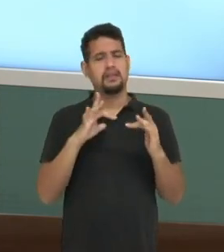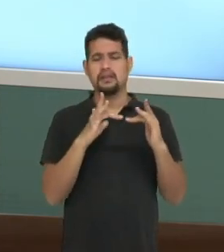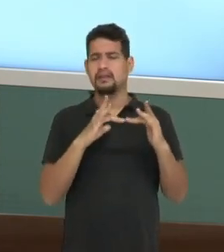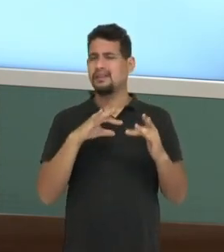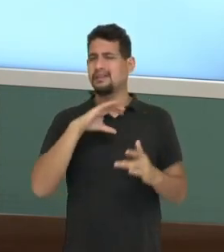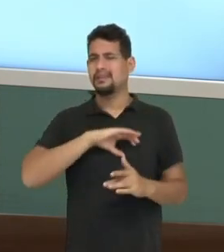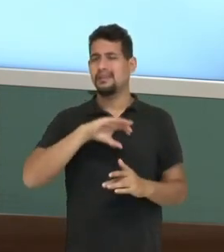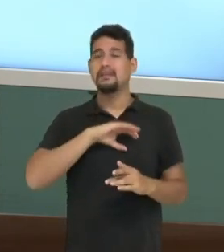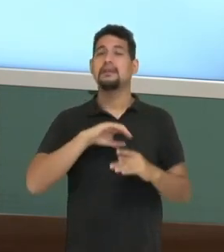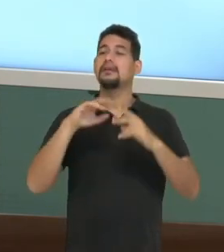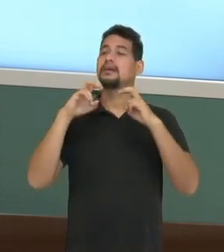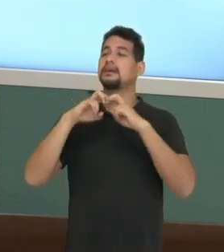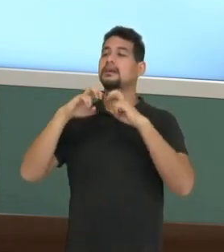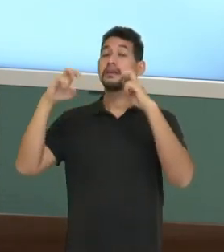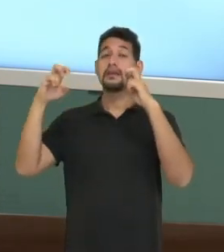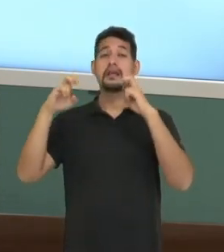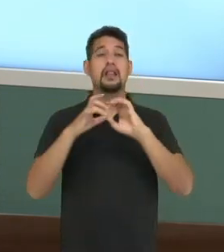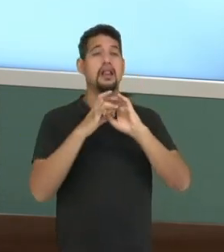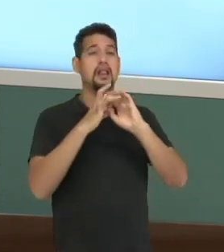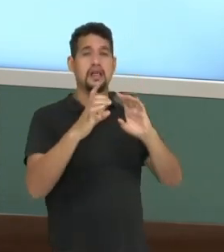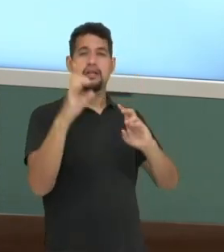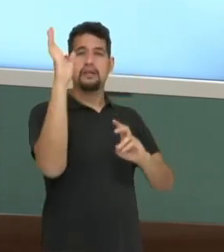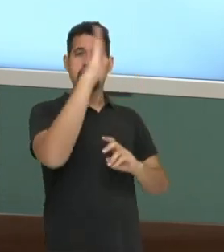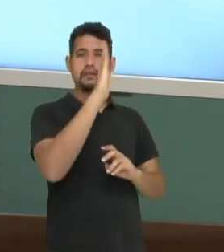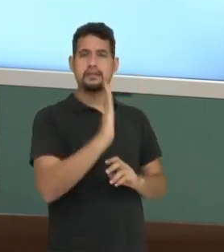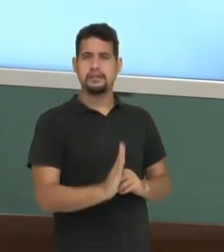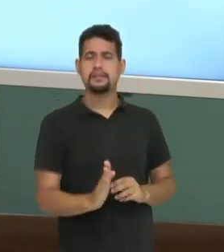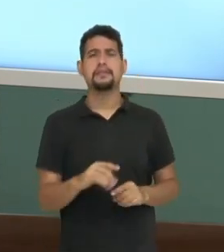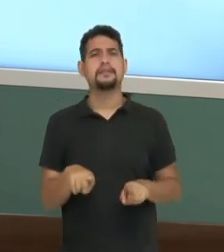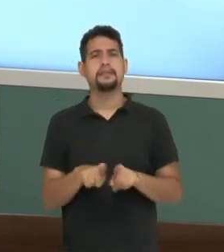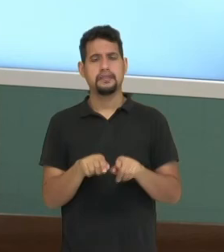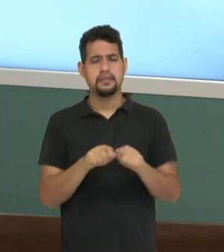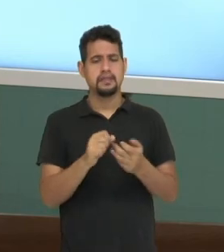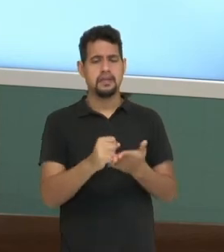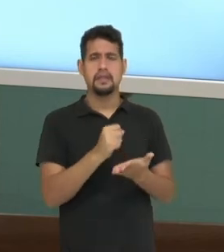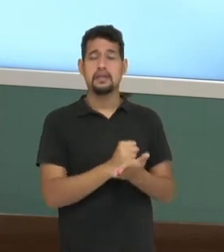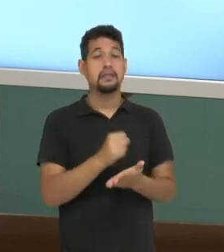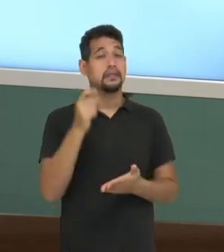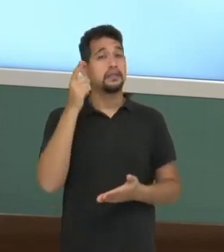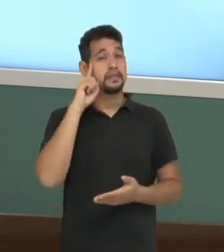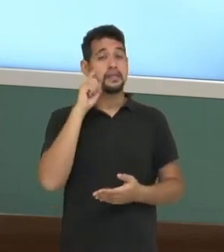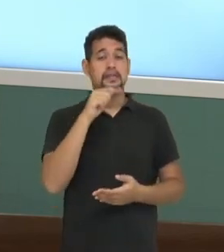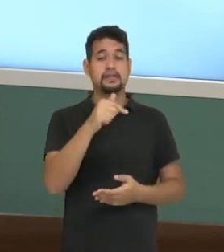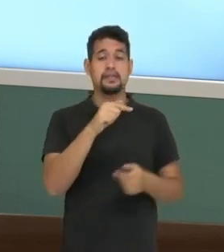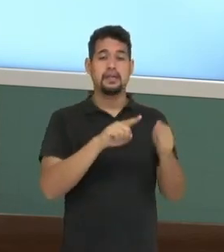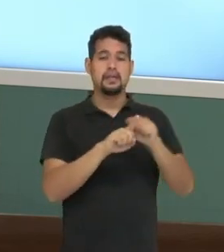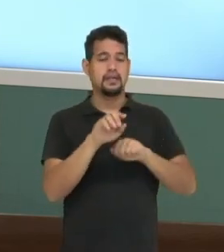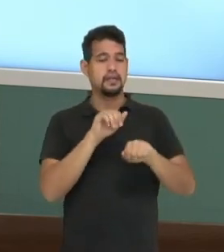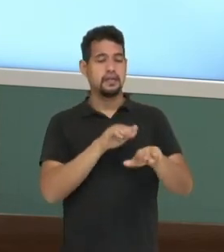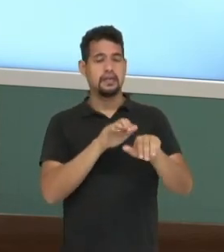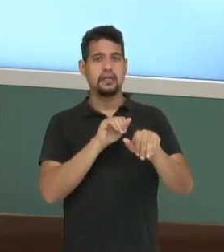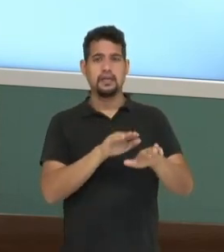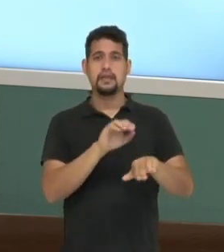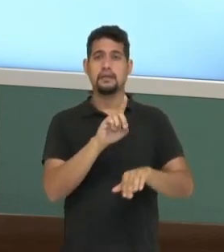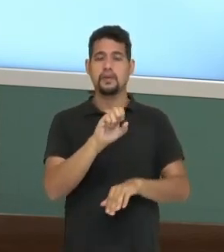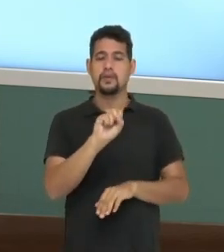Portugal e proclamar a independência do Brasil, o que é feito no dia 7 de setembro de